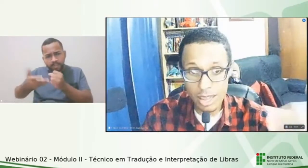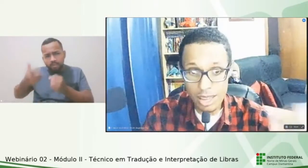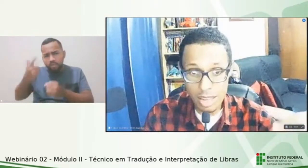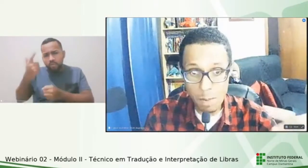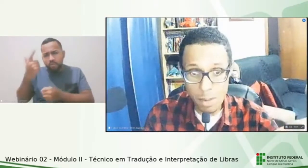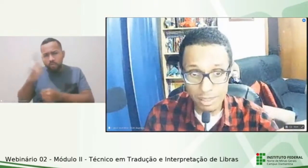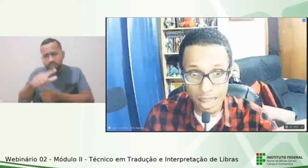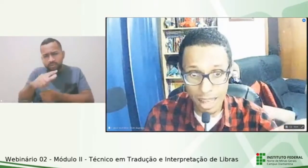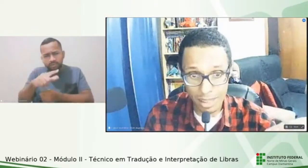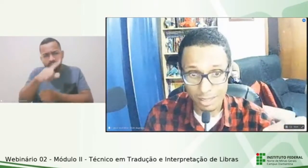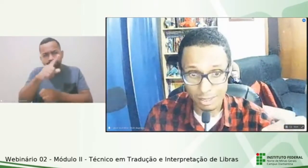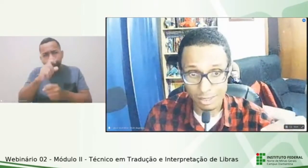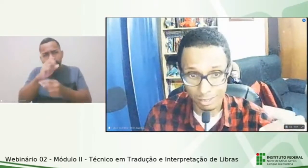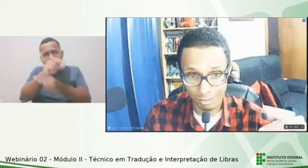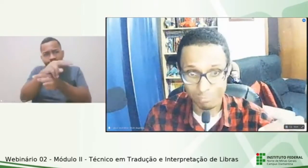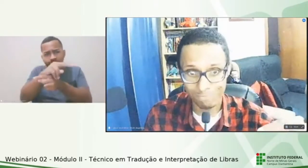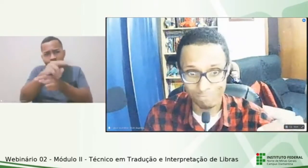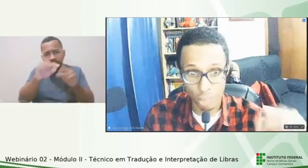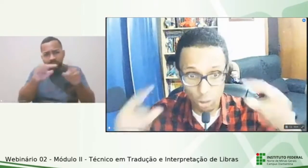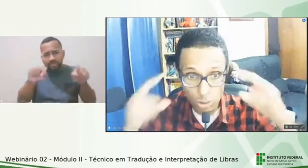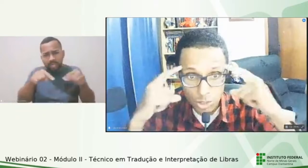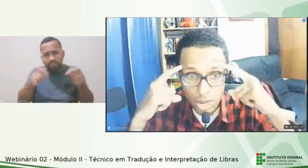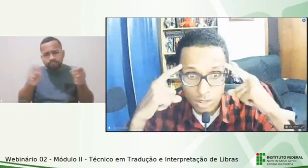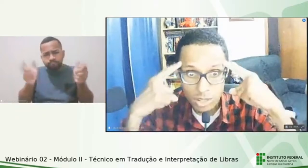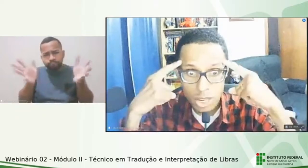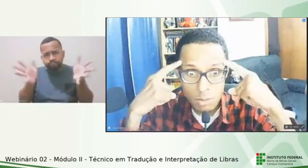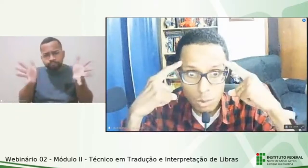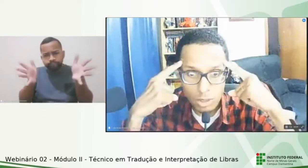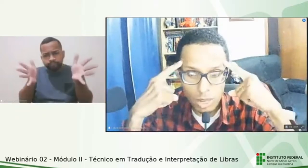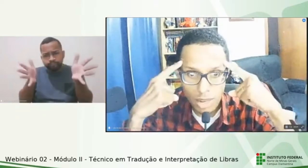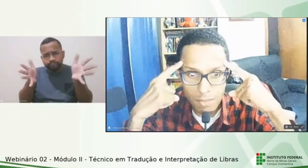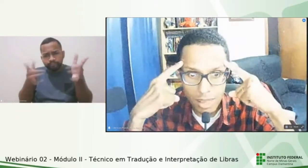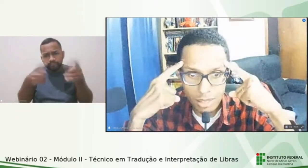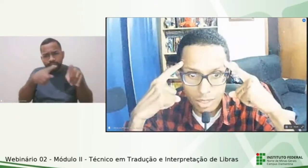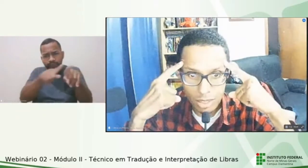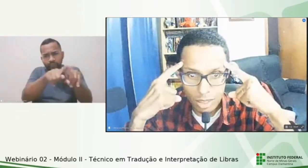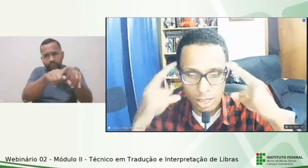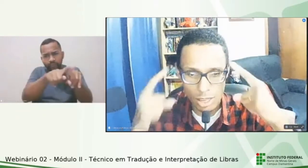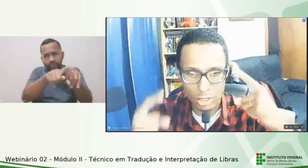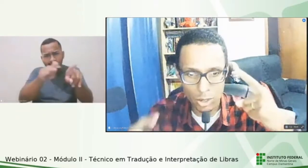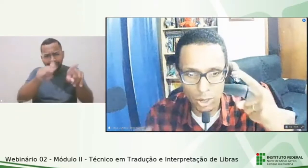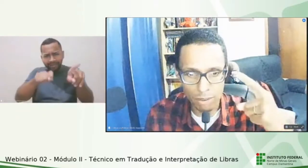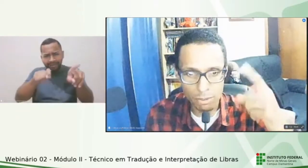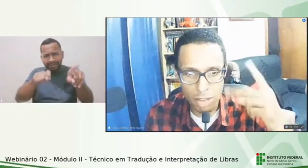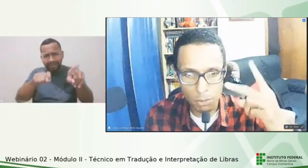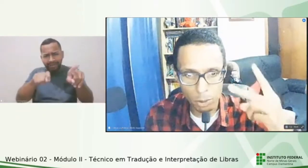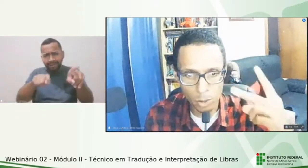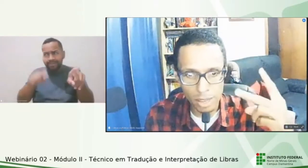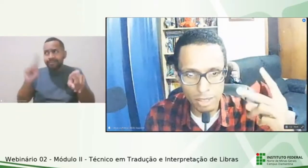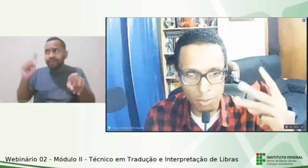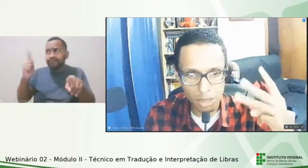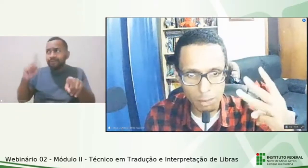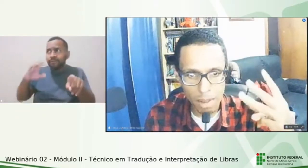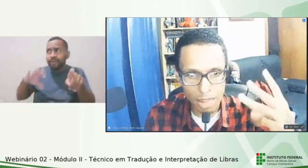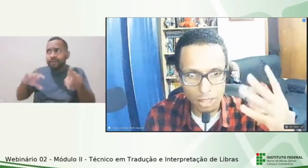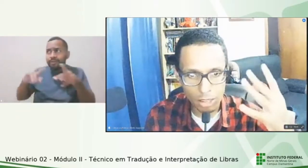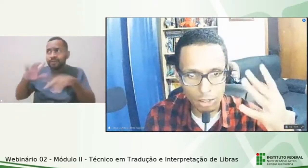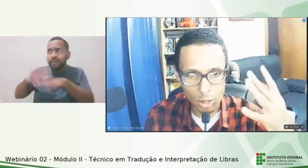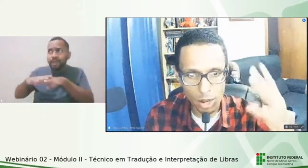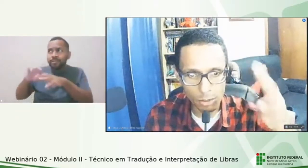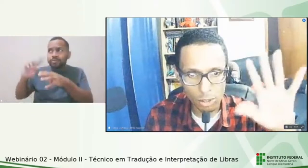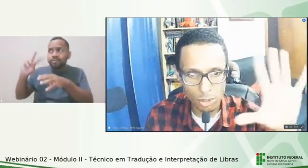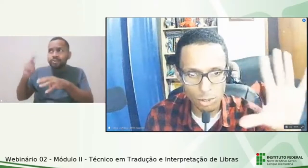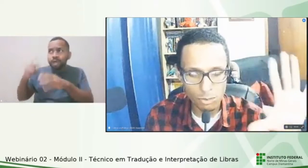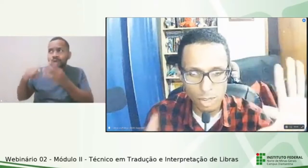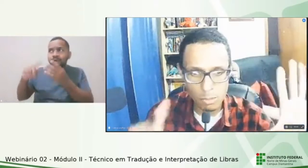e interpretar, traduzir simultaneamente geografia, português, matemática,